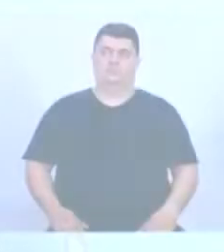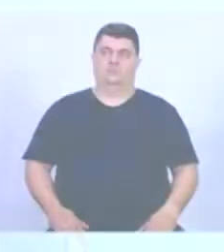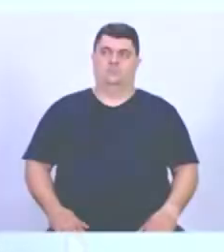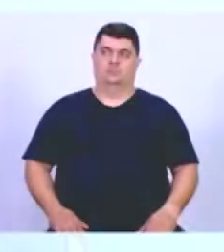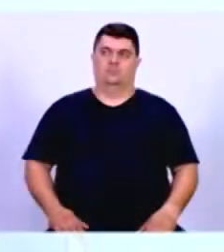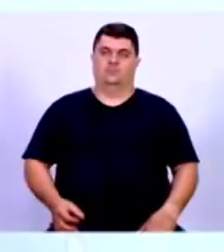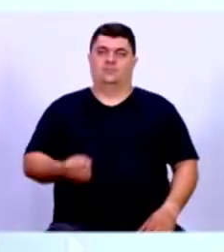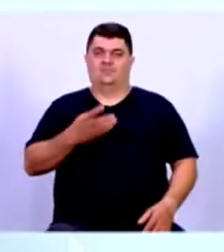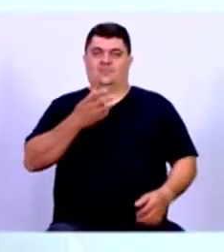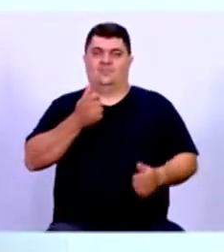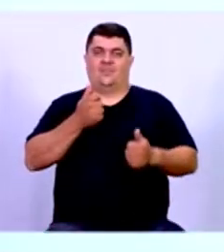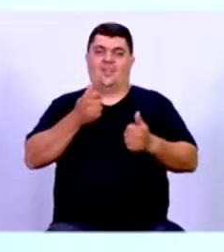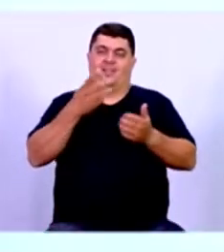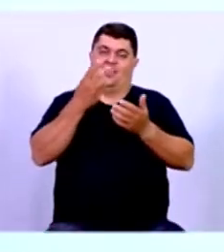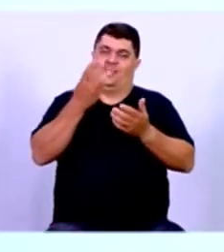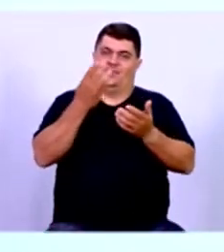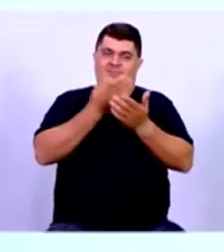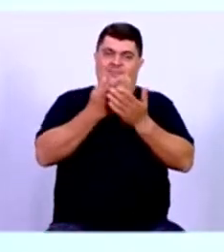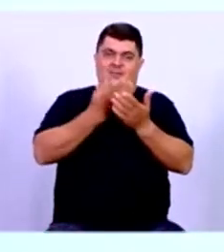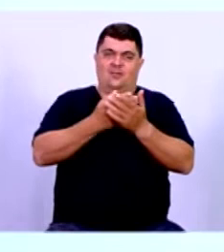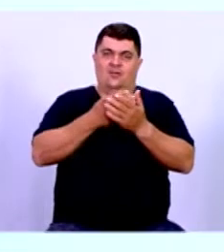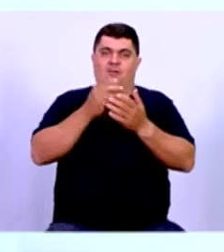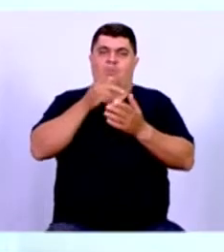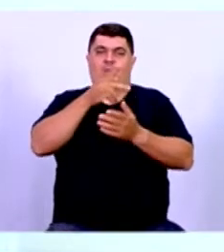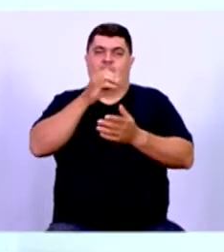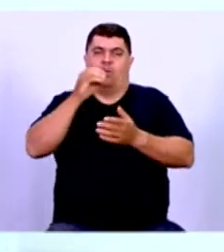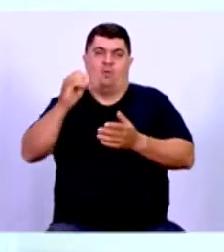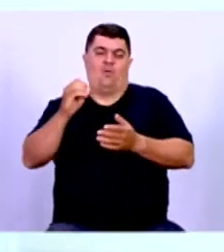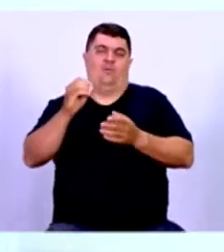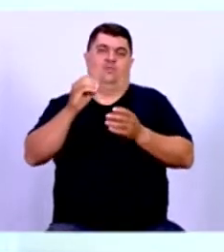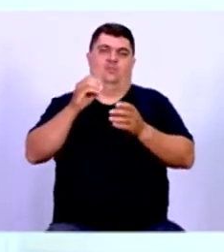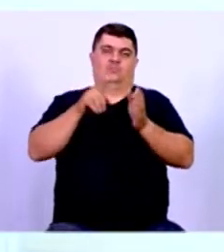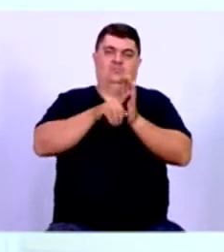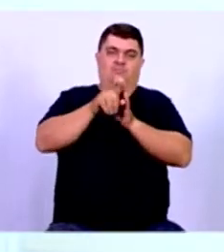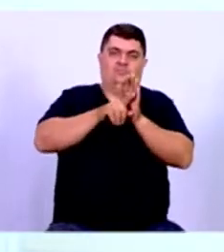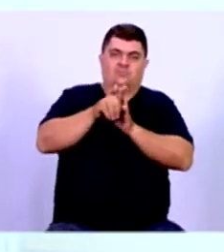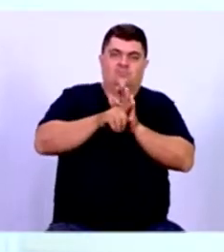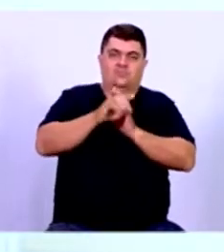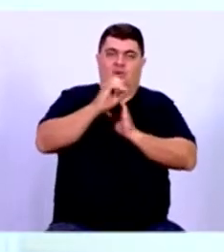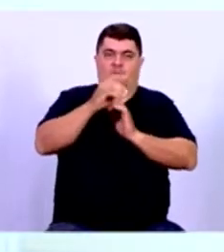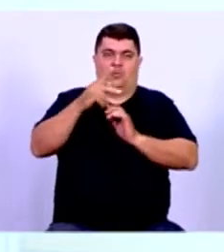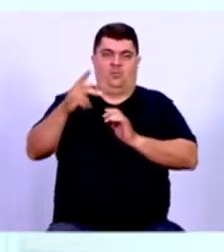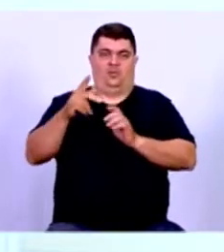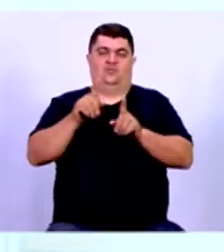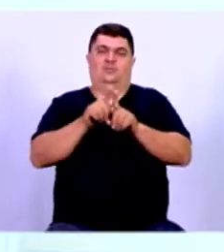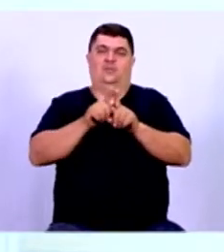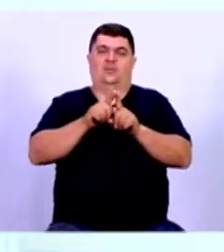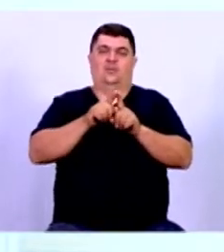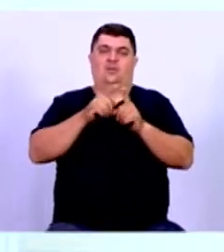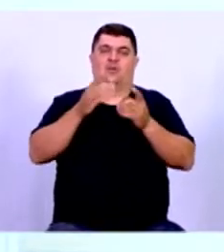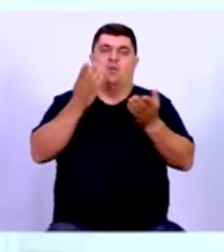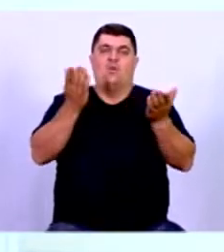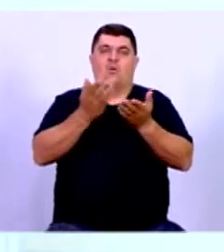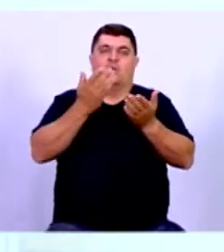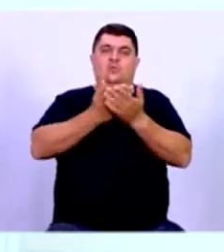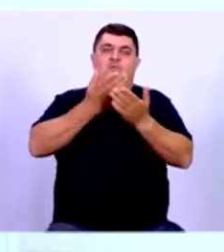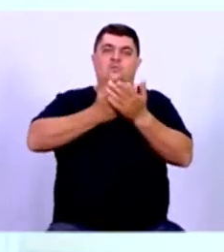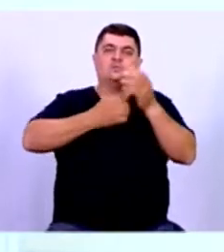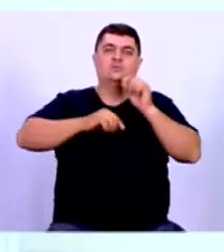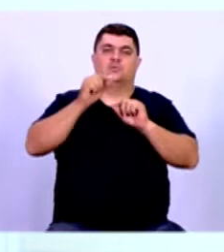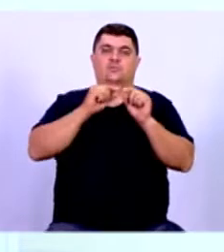sou a professora Anabela, estamos na terceira aula de orientação para a prática profissional e pesquisa. A nossa agenda de hoje é sobre